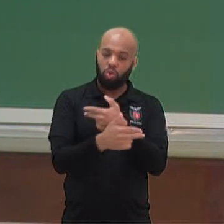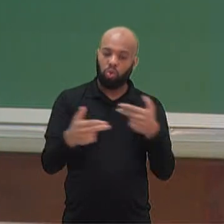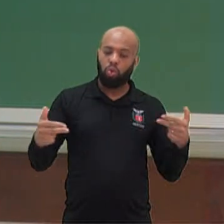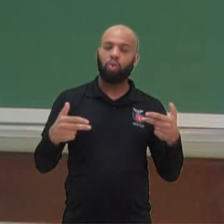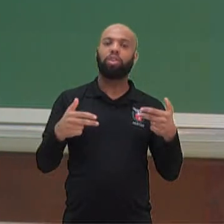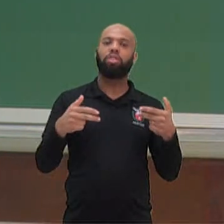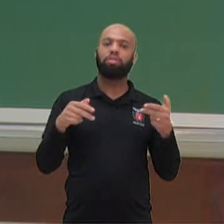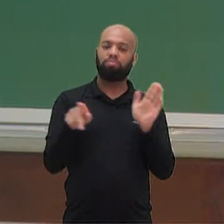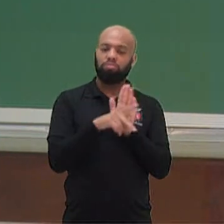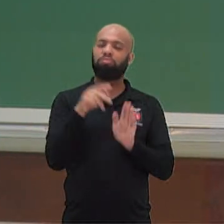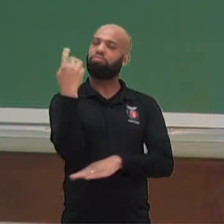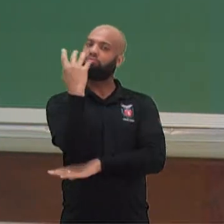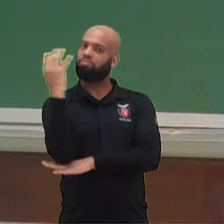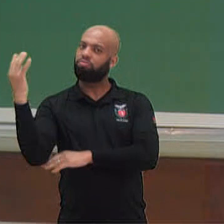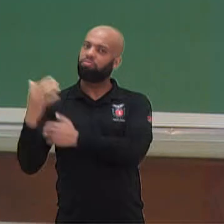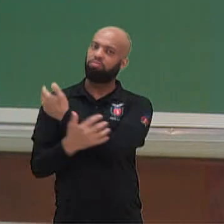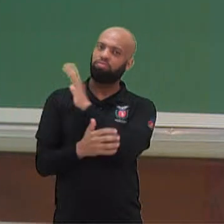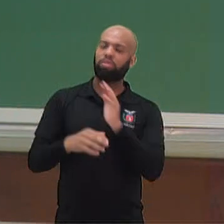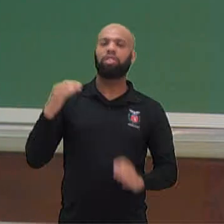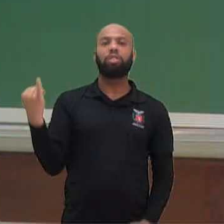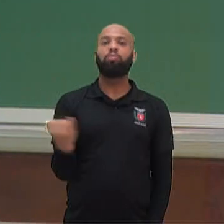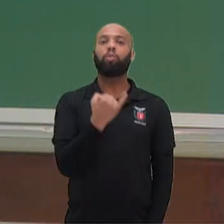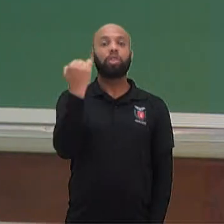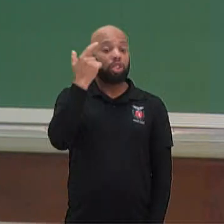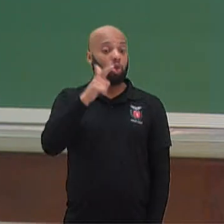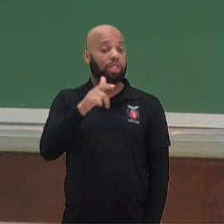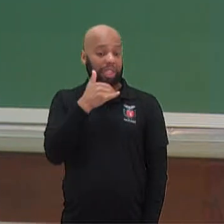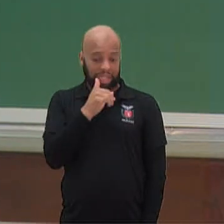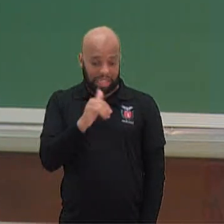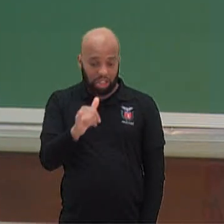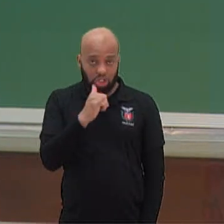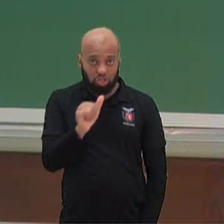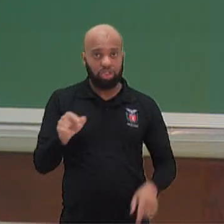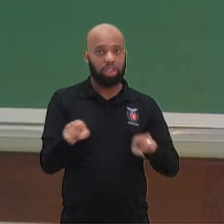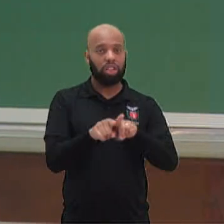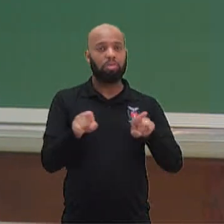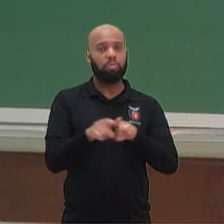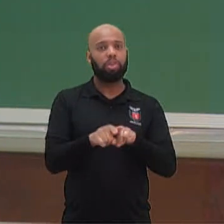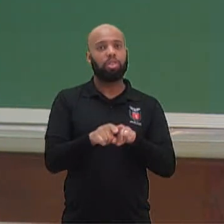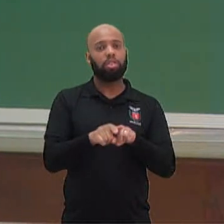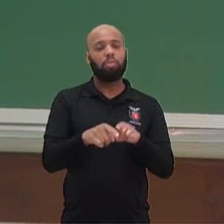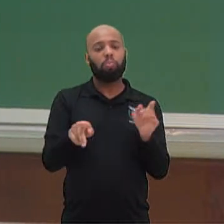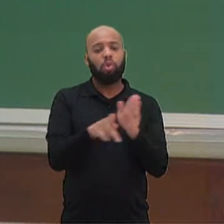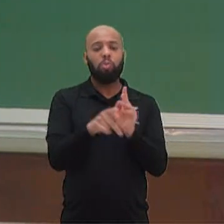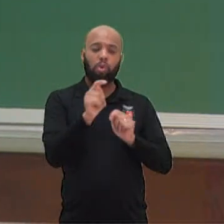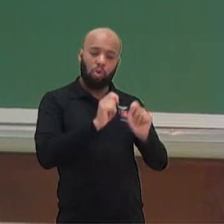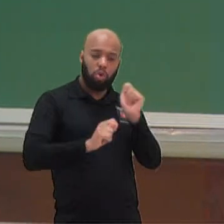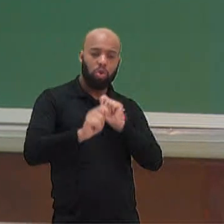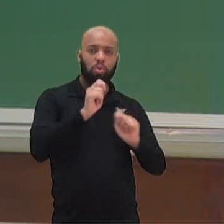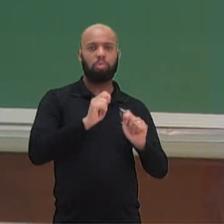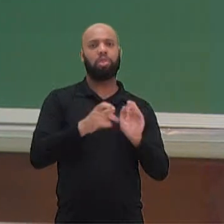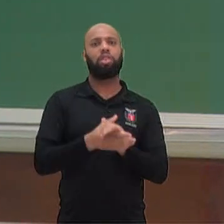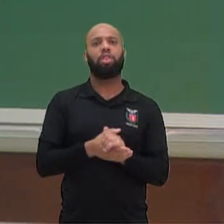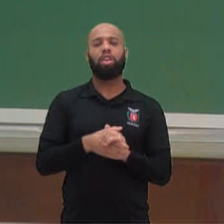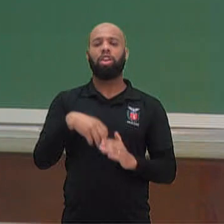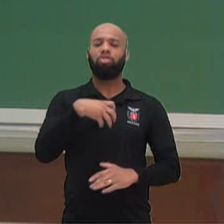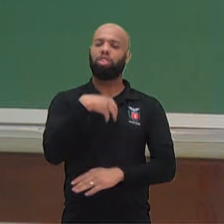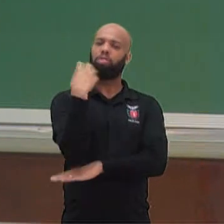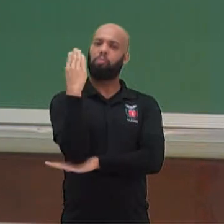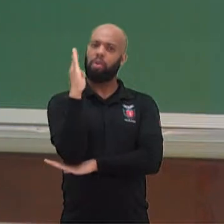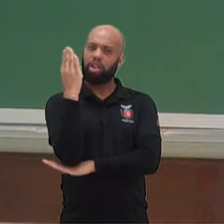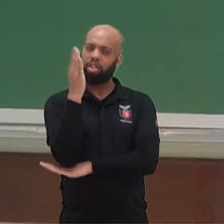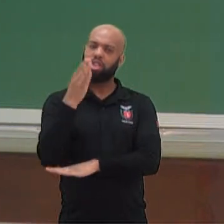naturais importantes para geração de energia e também para atividades econômicas, como atividade de